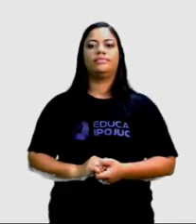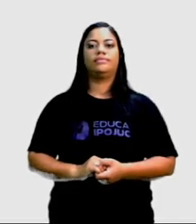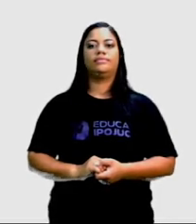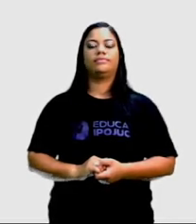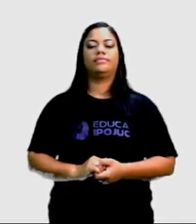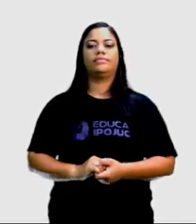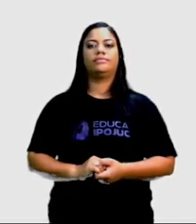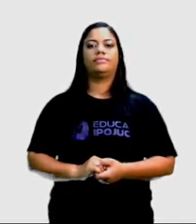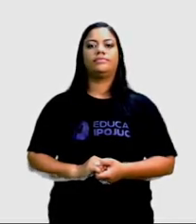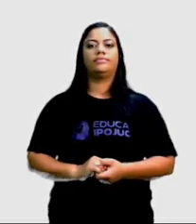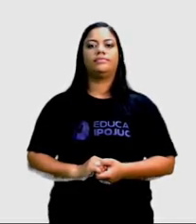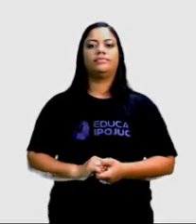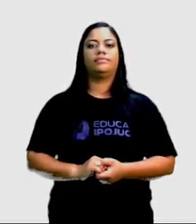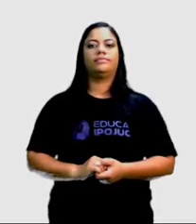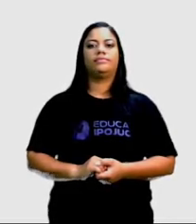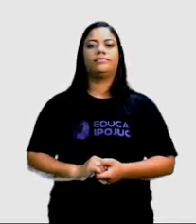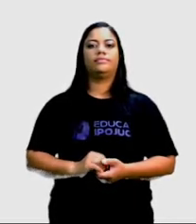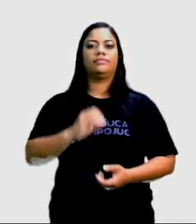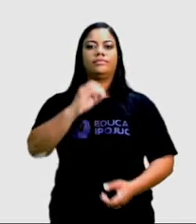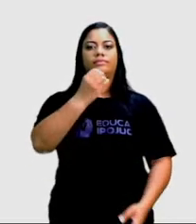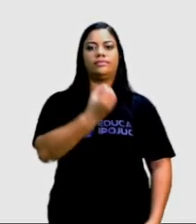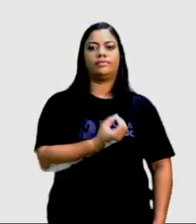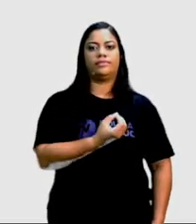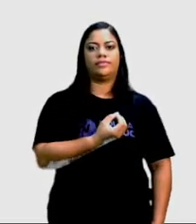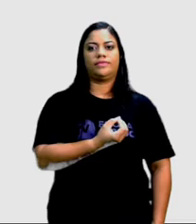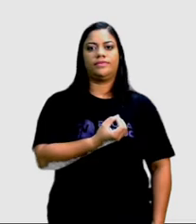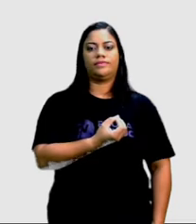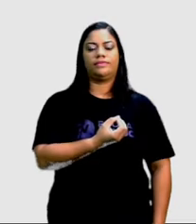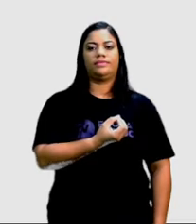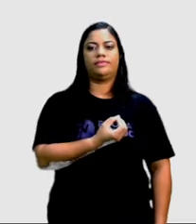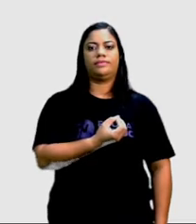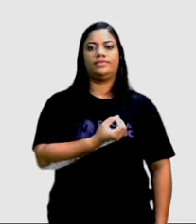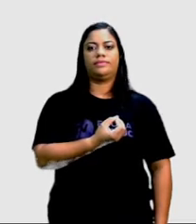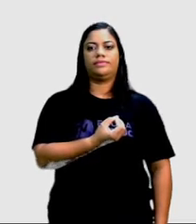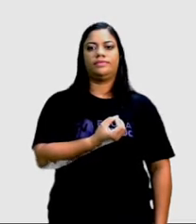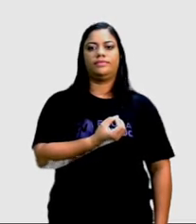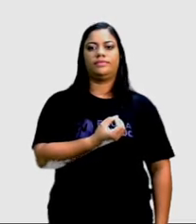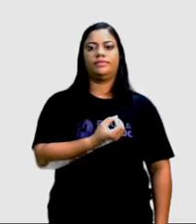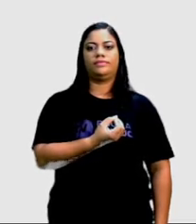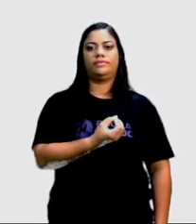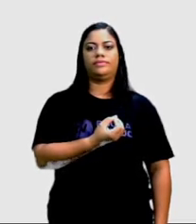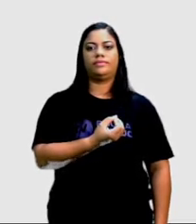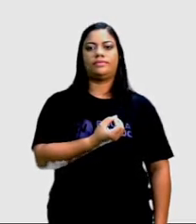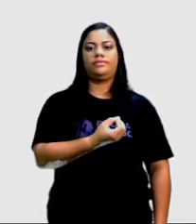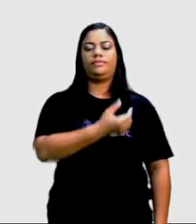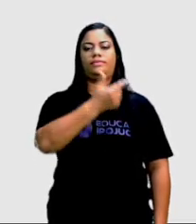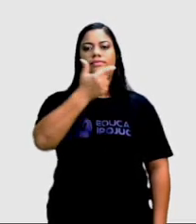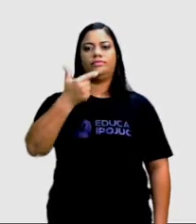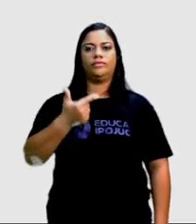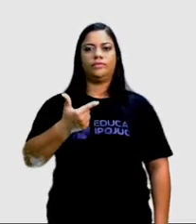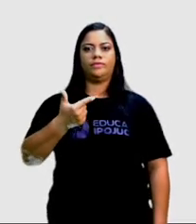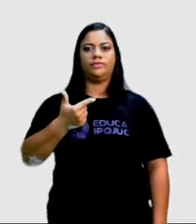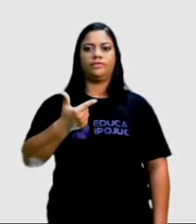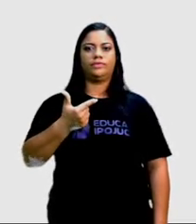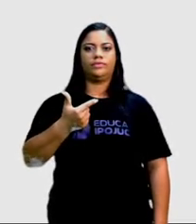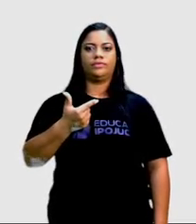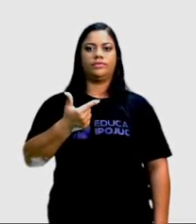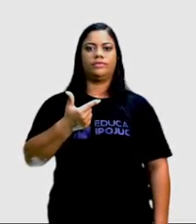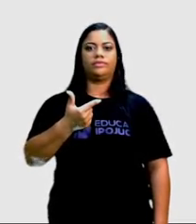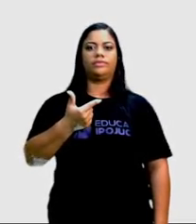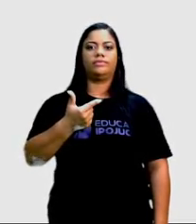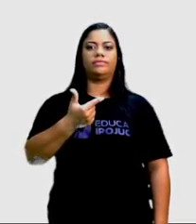gente. A letra B, ó. 0, já que é intervalo de 2, pulou 1, vai para 2. Então,